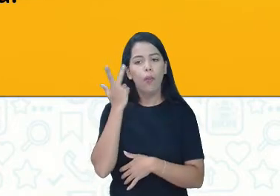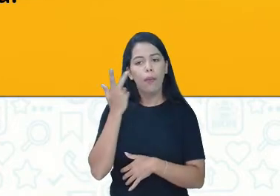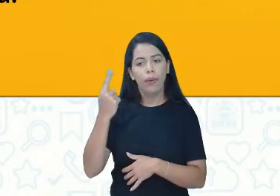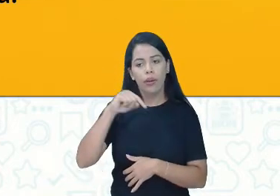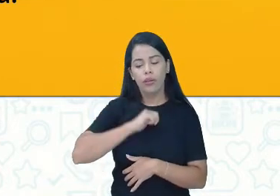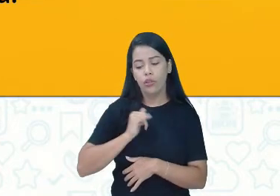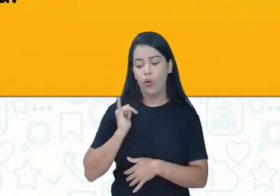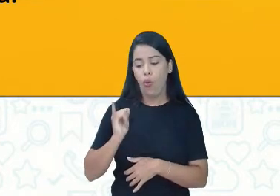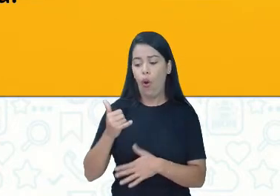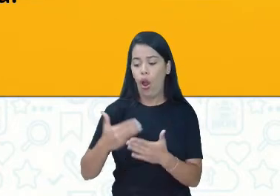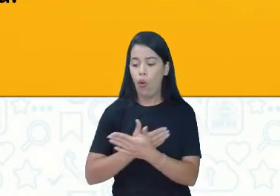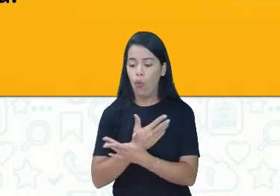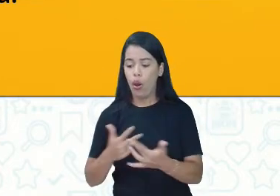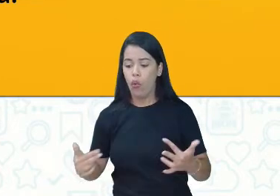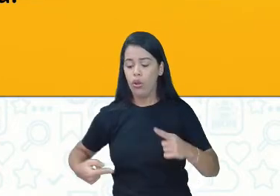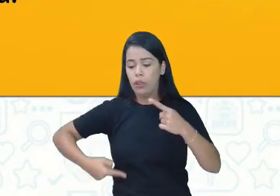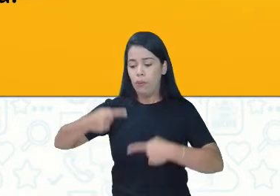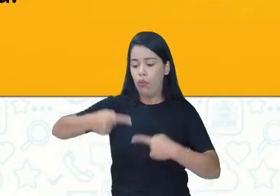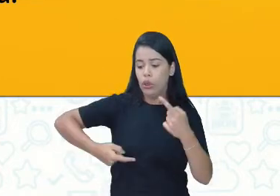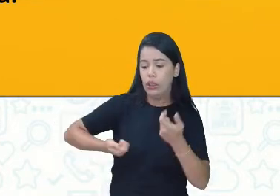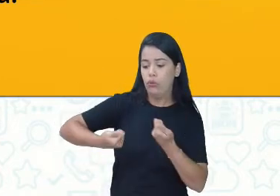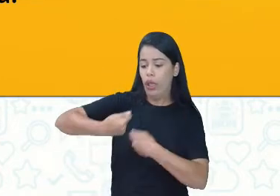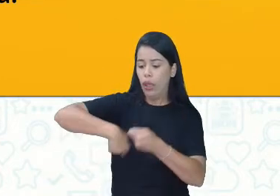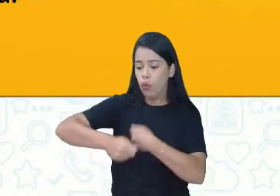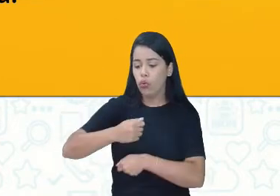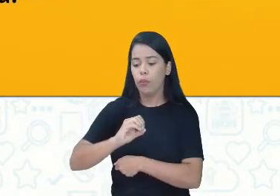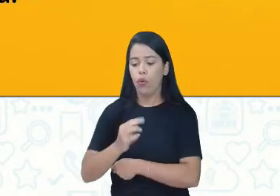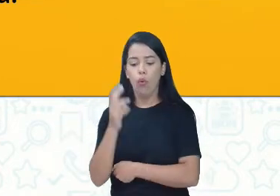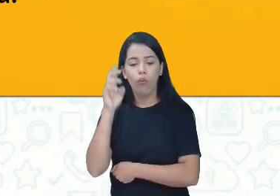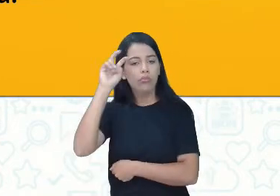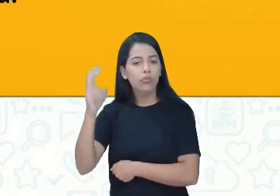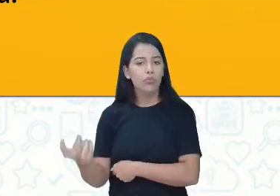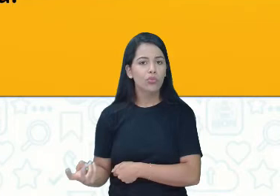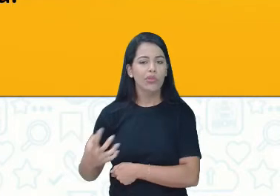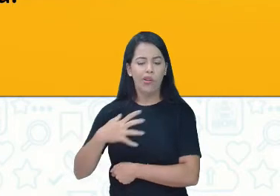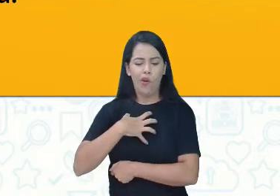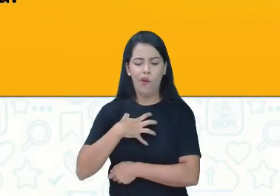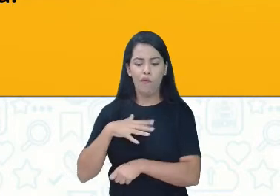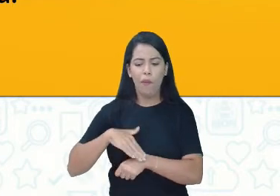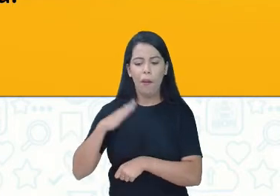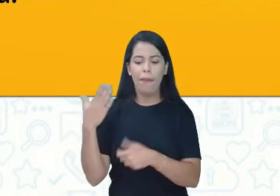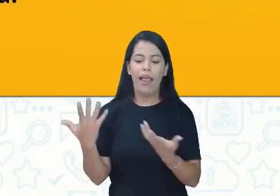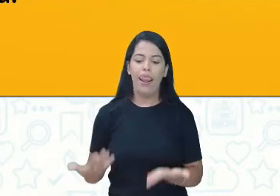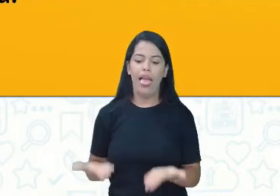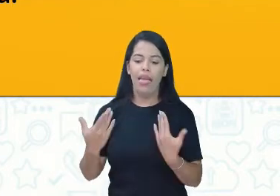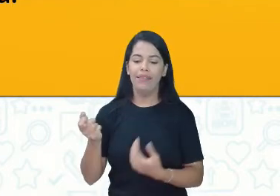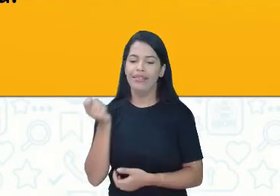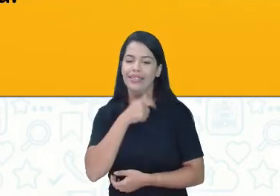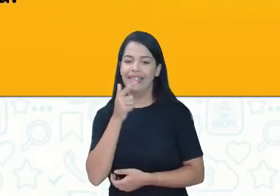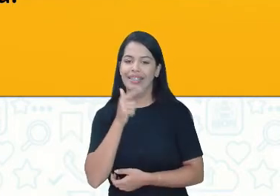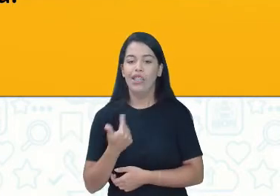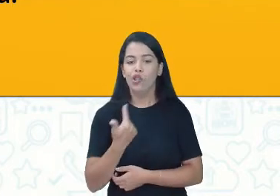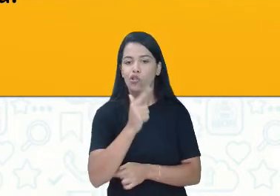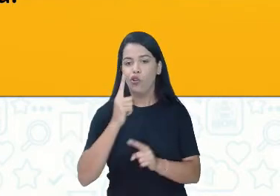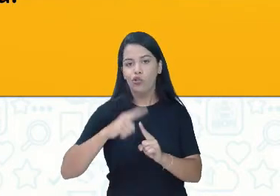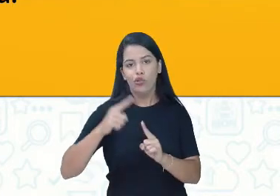acontecimento político, econômico ou cultural, de uma forma ainda mais descontraída do que nos outros tipos de crônica. A crônica humorística, como o